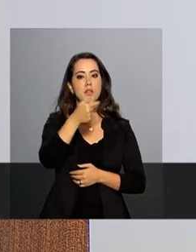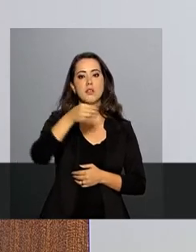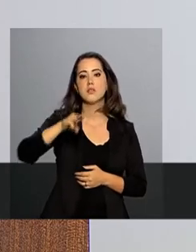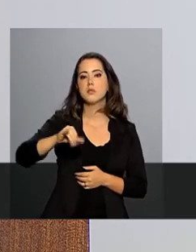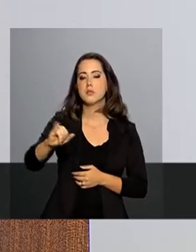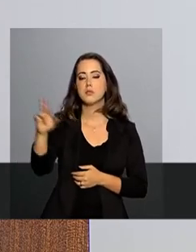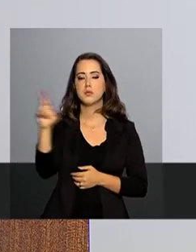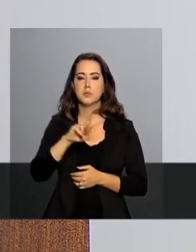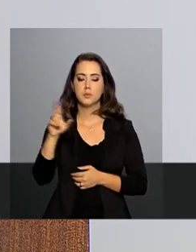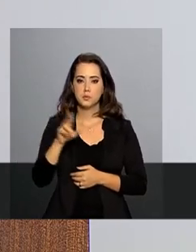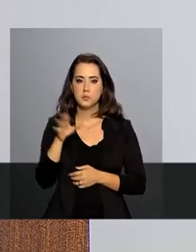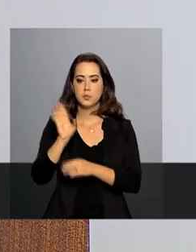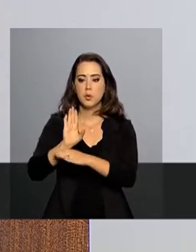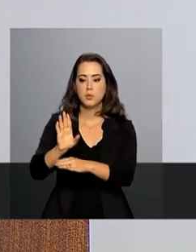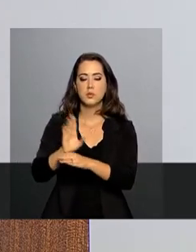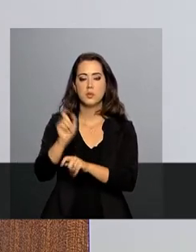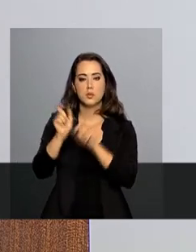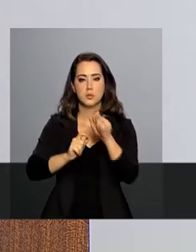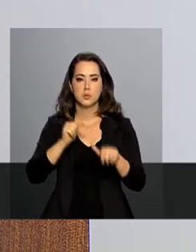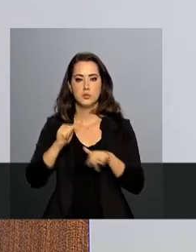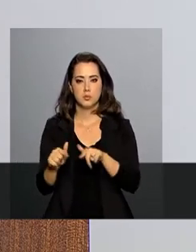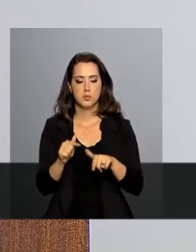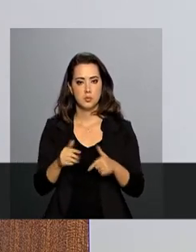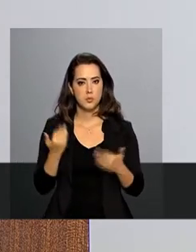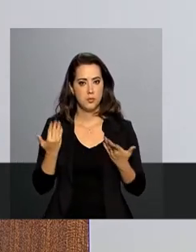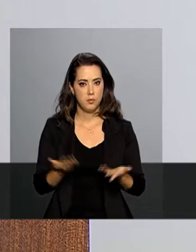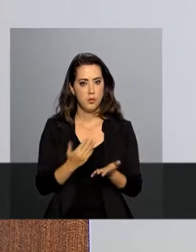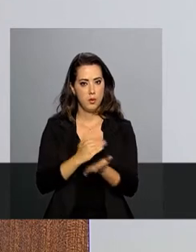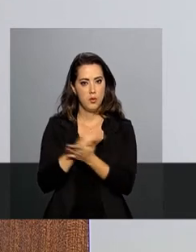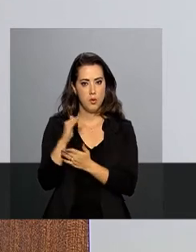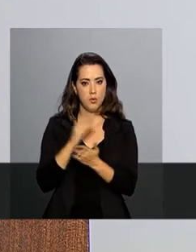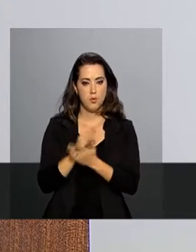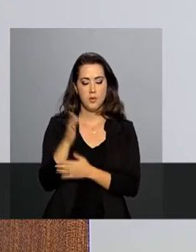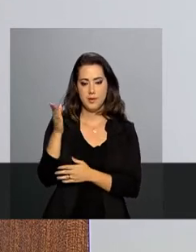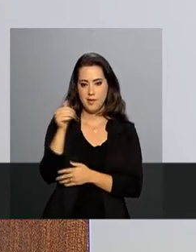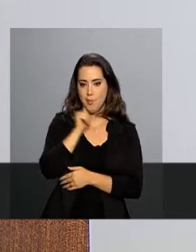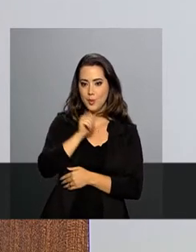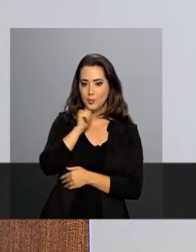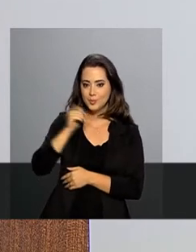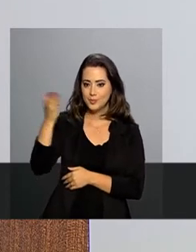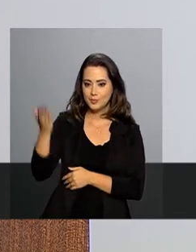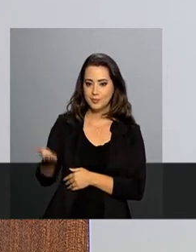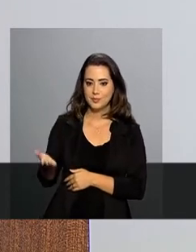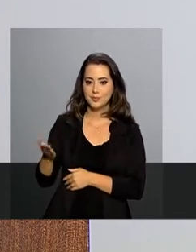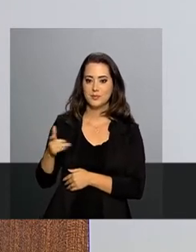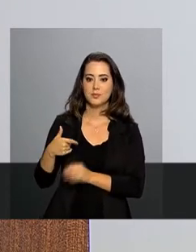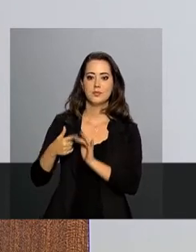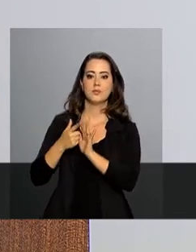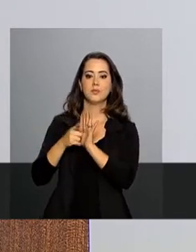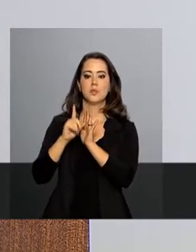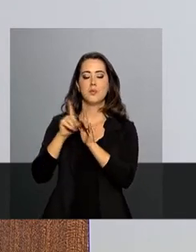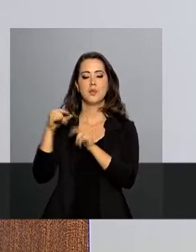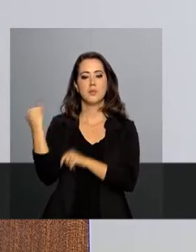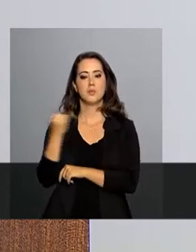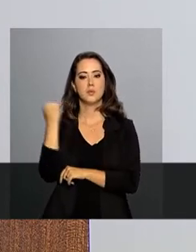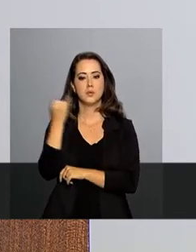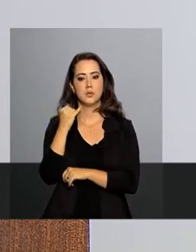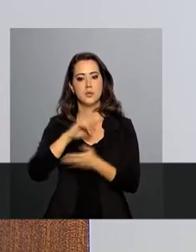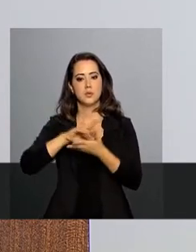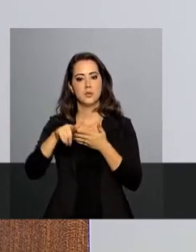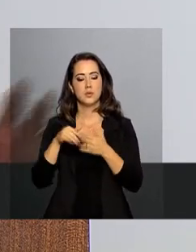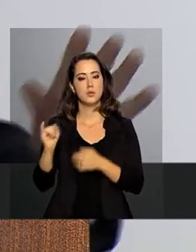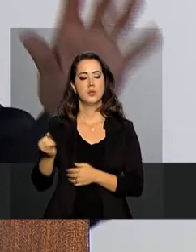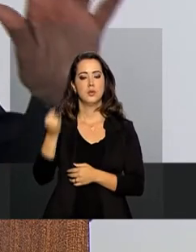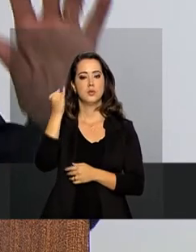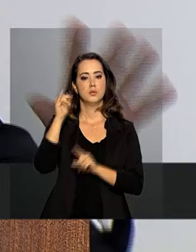bi em benefício dos trabalhadores a começar pela keila a mas com grande vantagem em matéria de